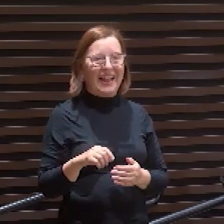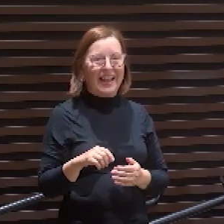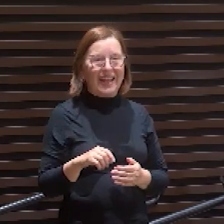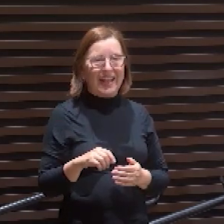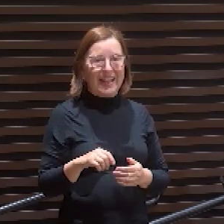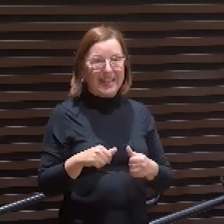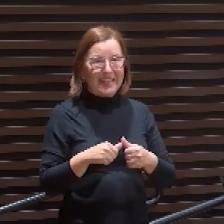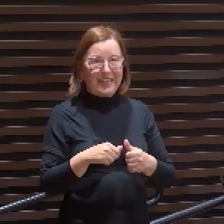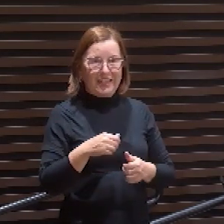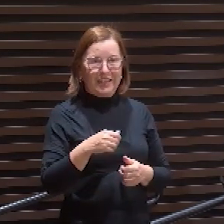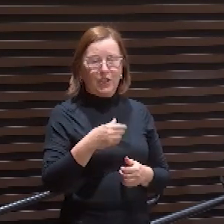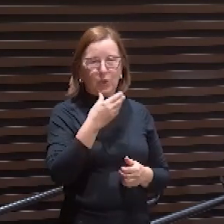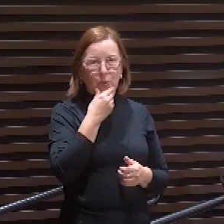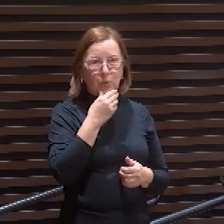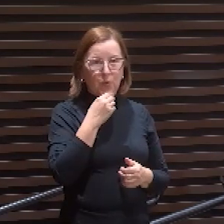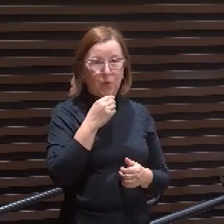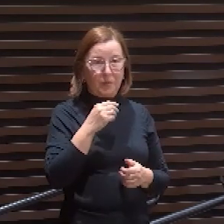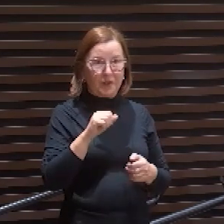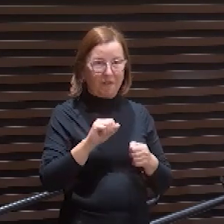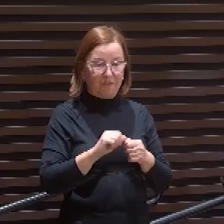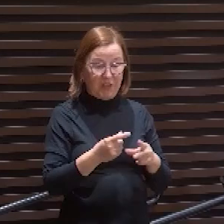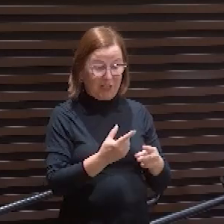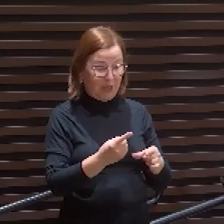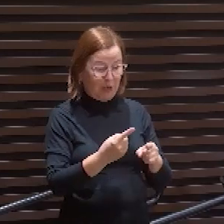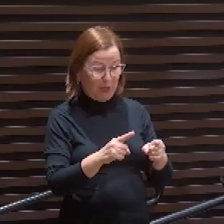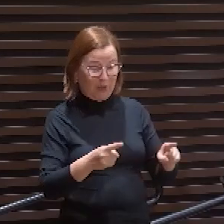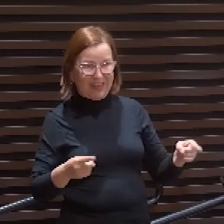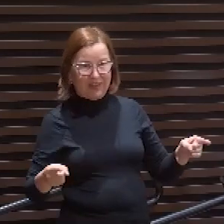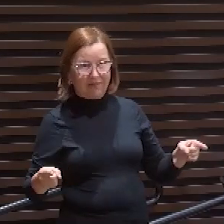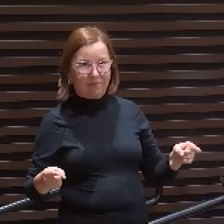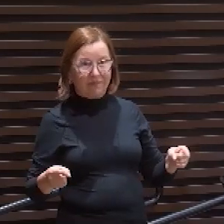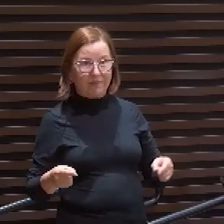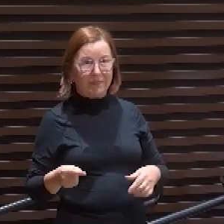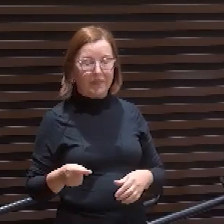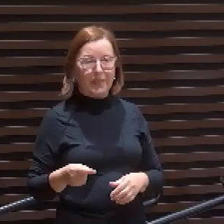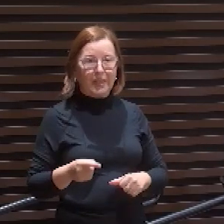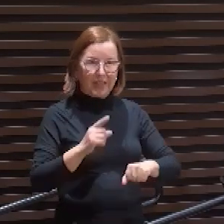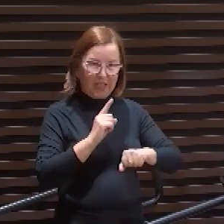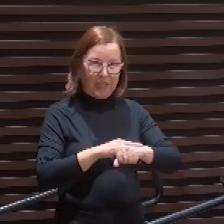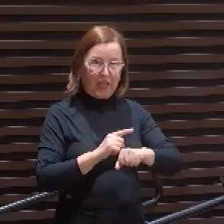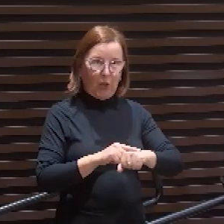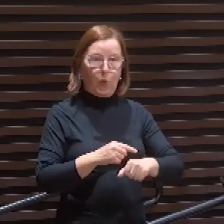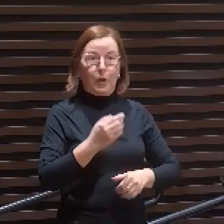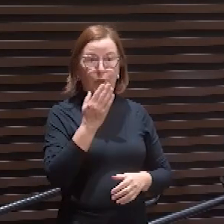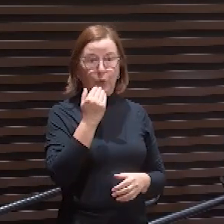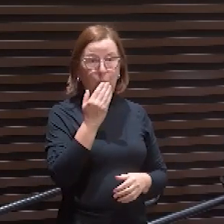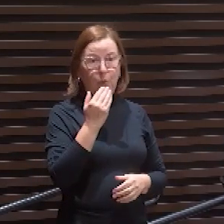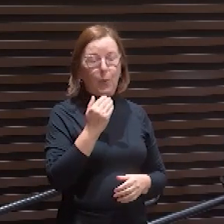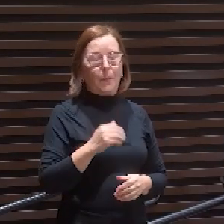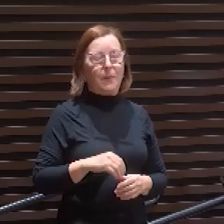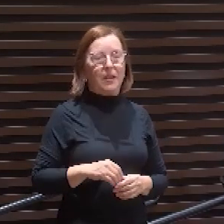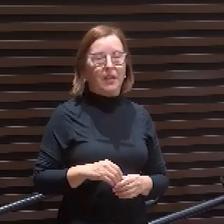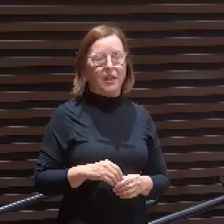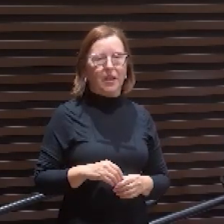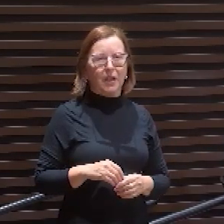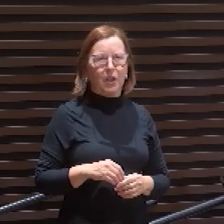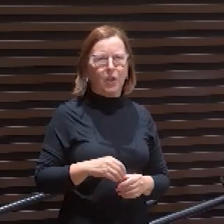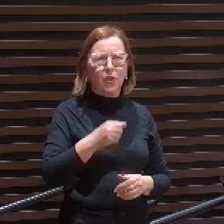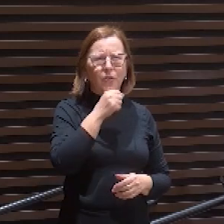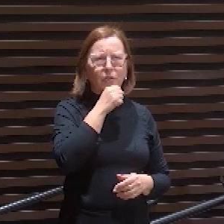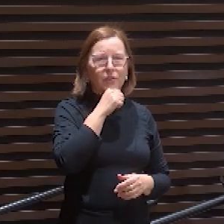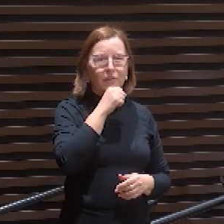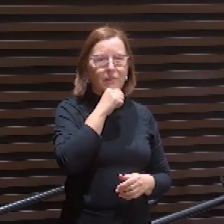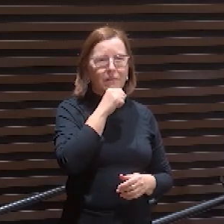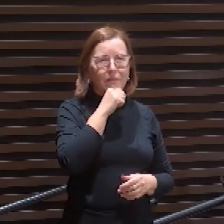E na hora de comer, um velho patriarca russo, irmão